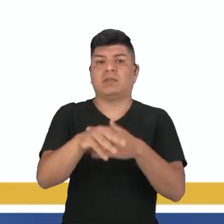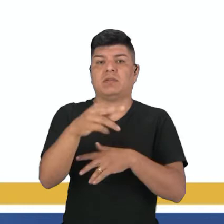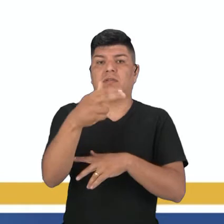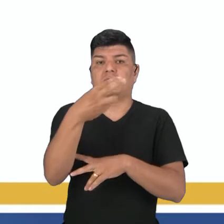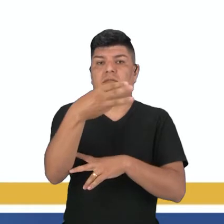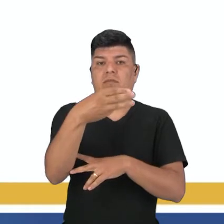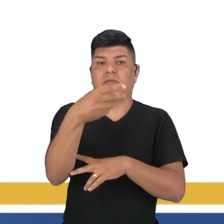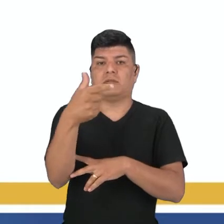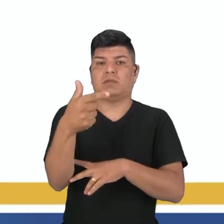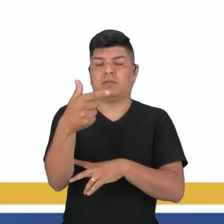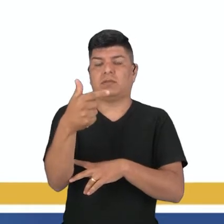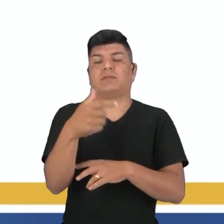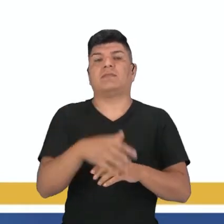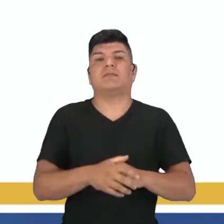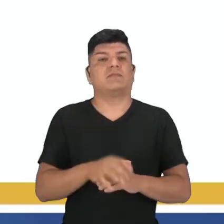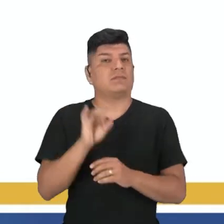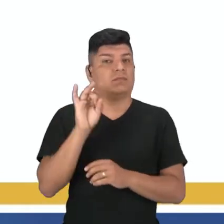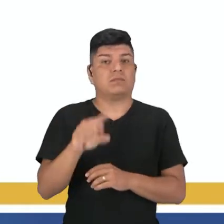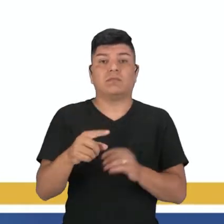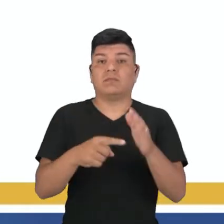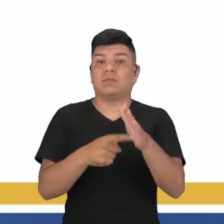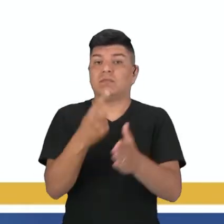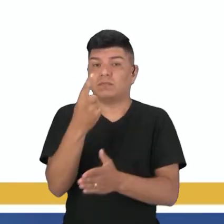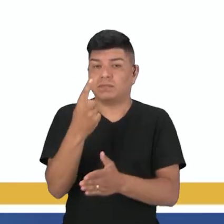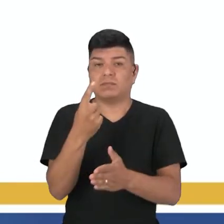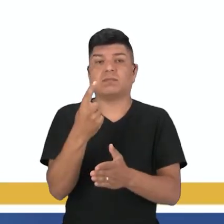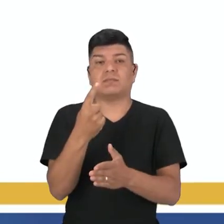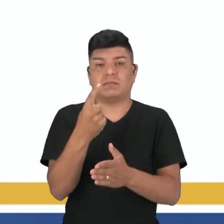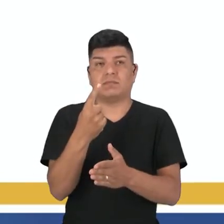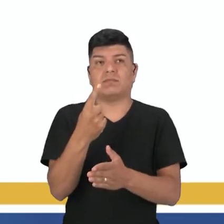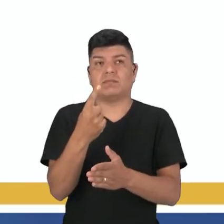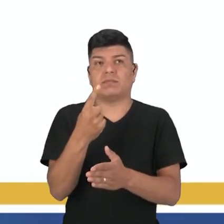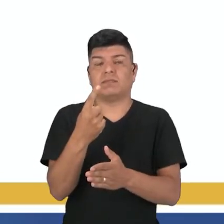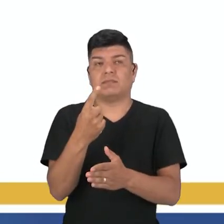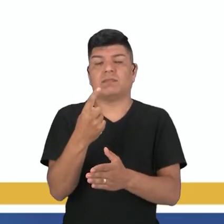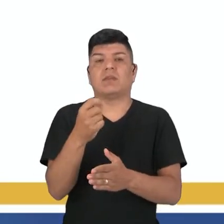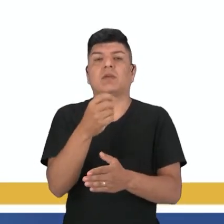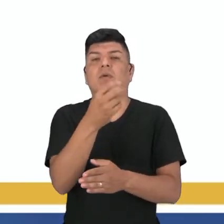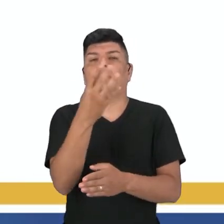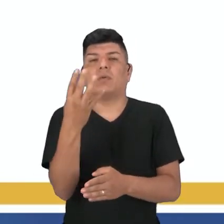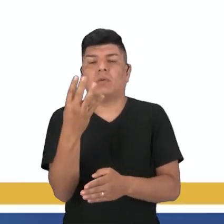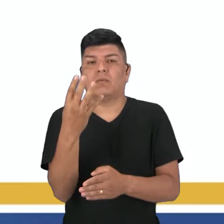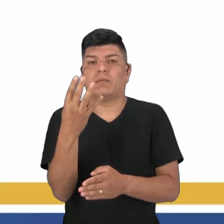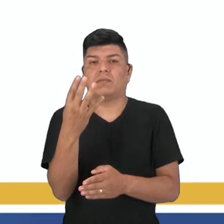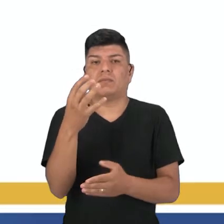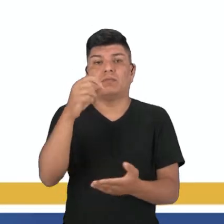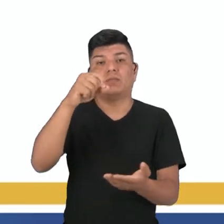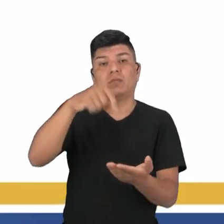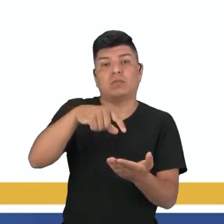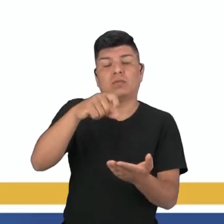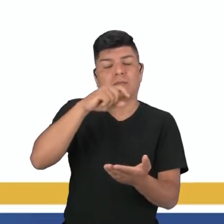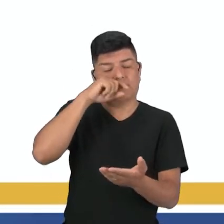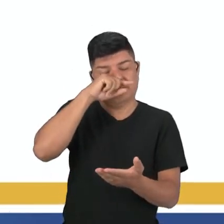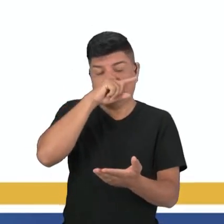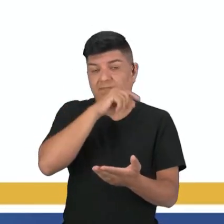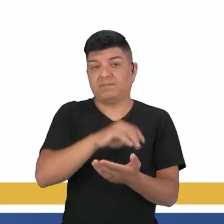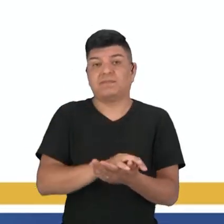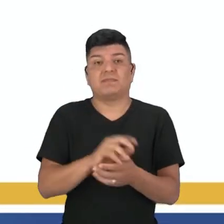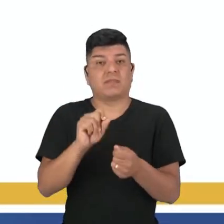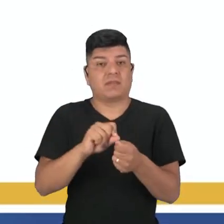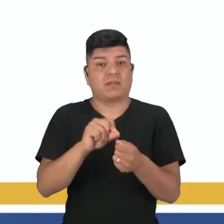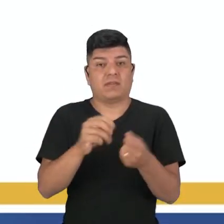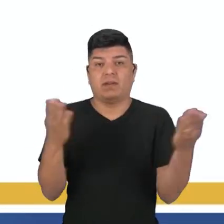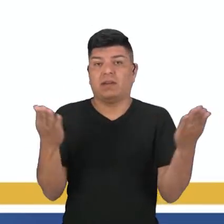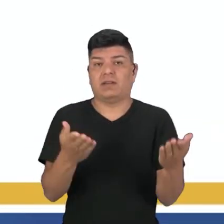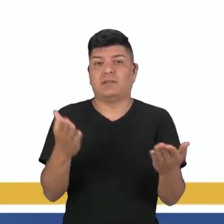32? Cabe apenas uma vez. Tá bom, coube uma vez e deu quanto? Sobrou quanto? E aí nós vamos fazer